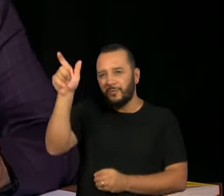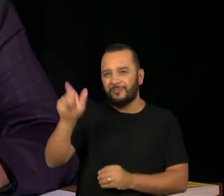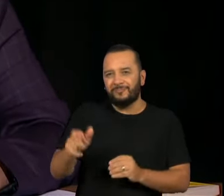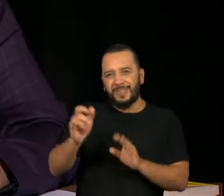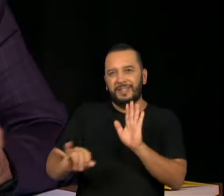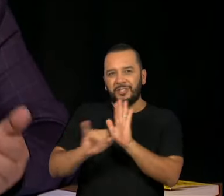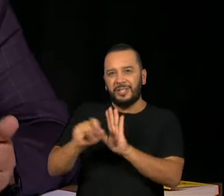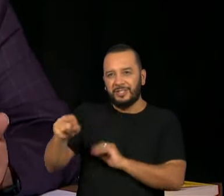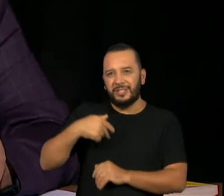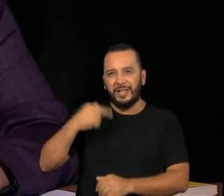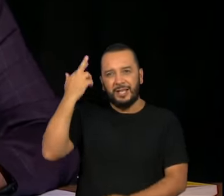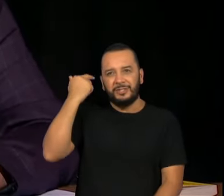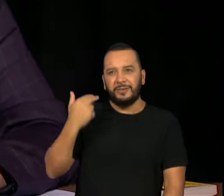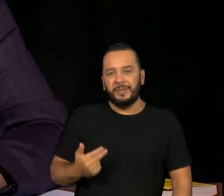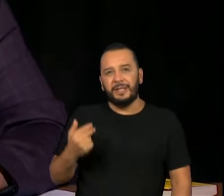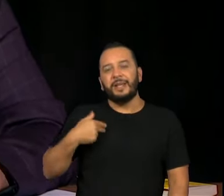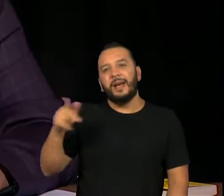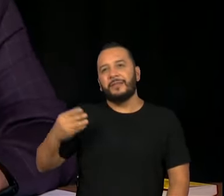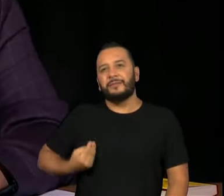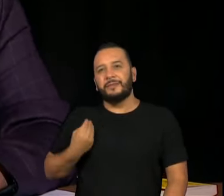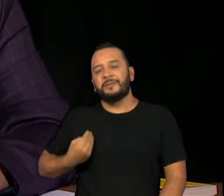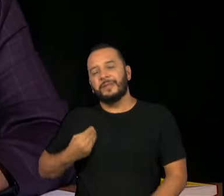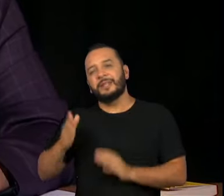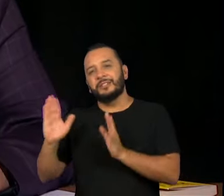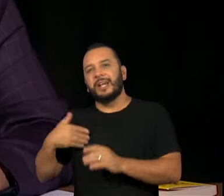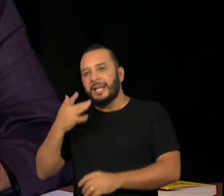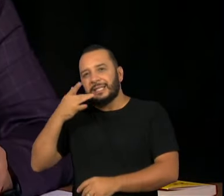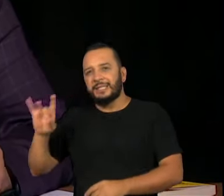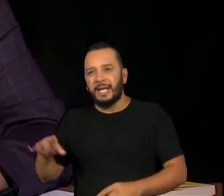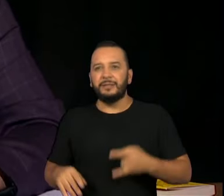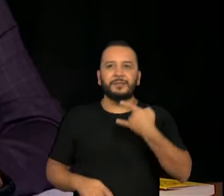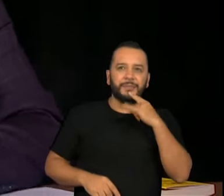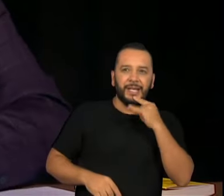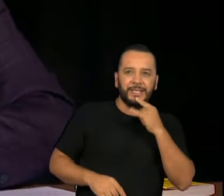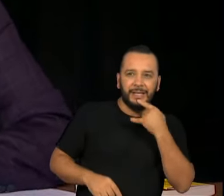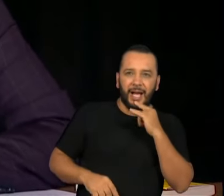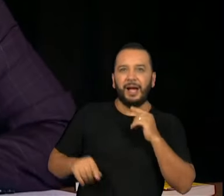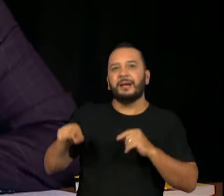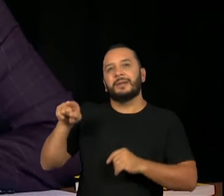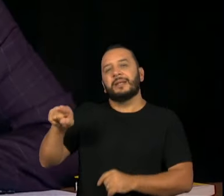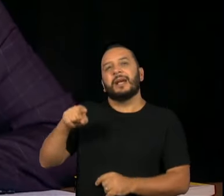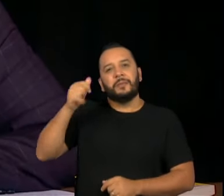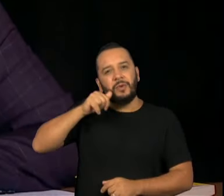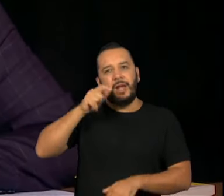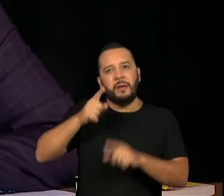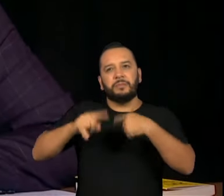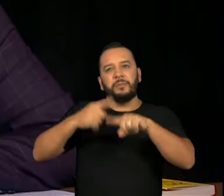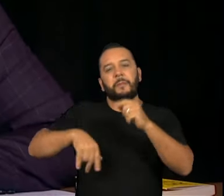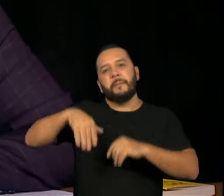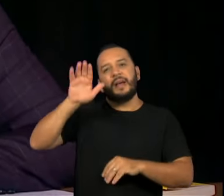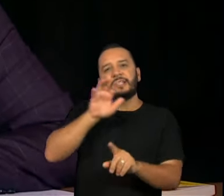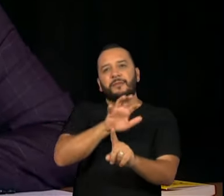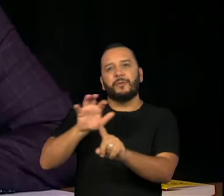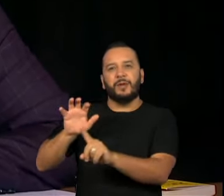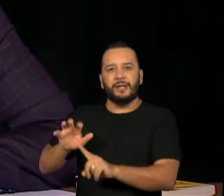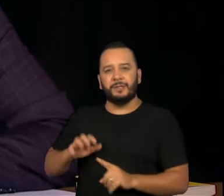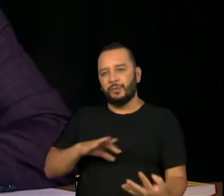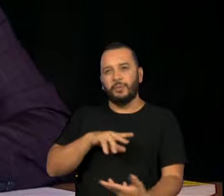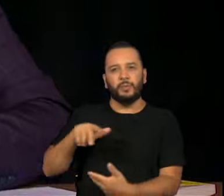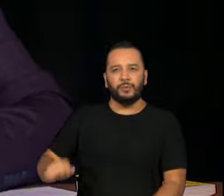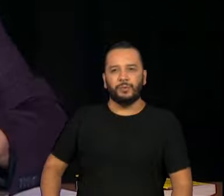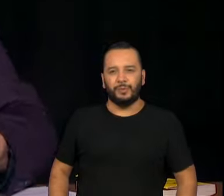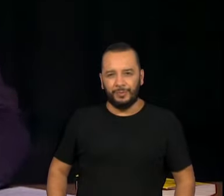a infância dividido entre Santos e Piracicaba depois da decolagem para se tornar uma das mulheres mais influentes do